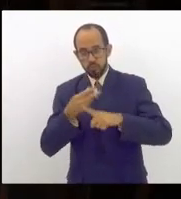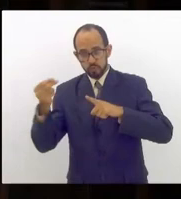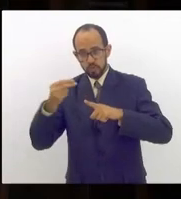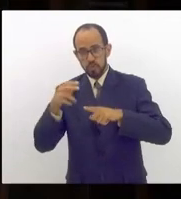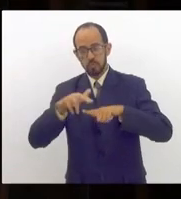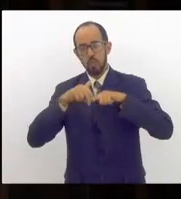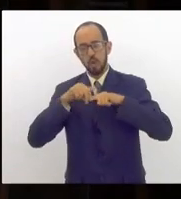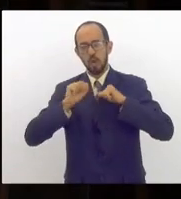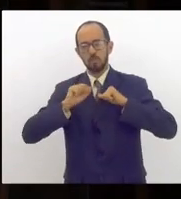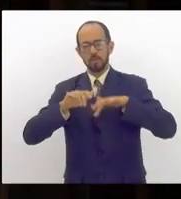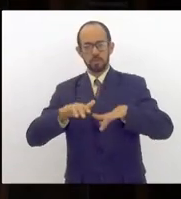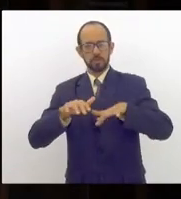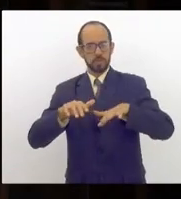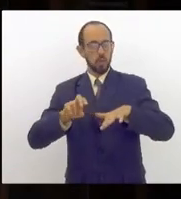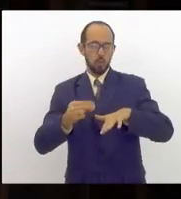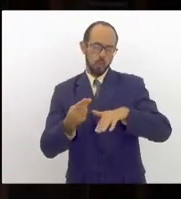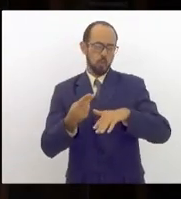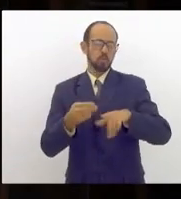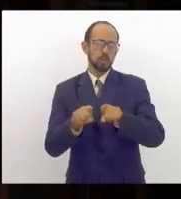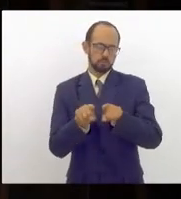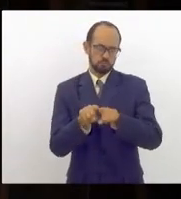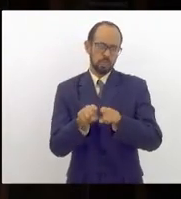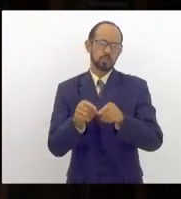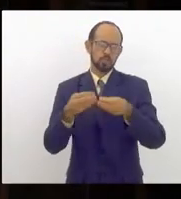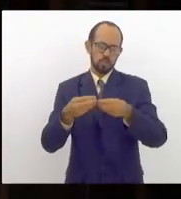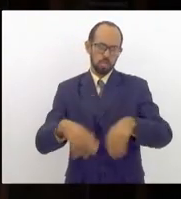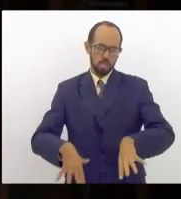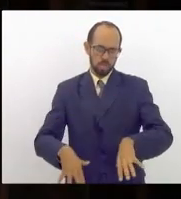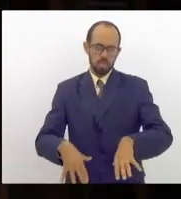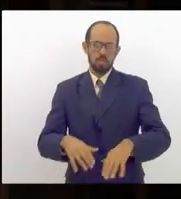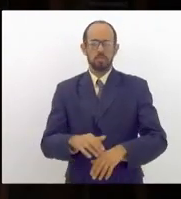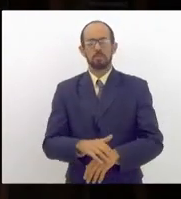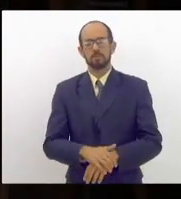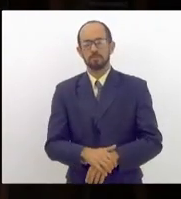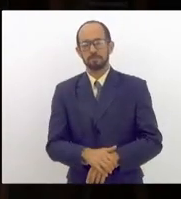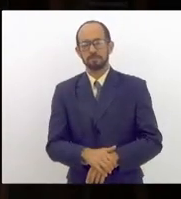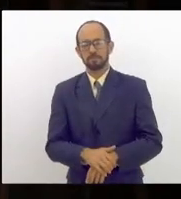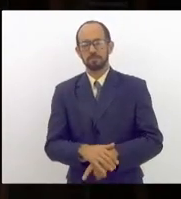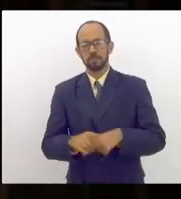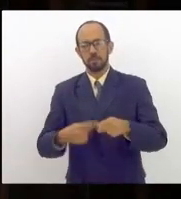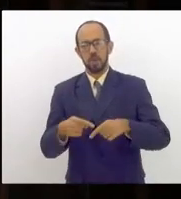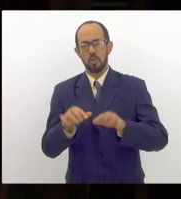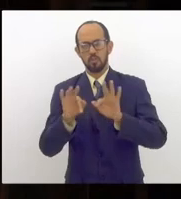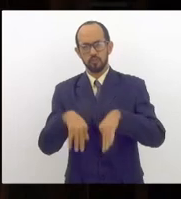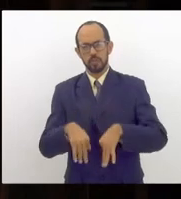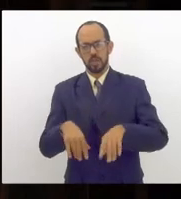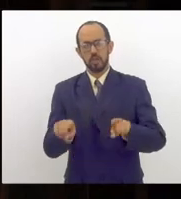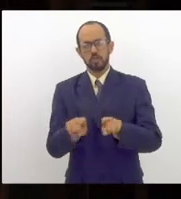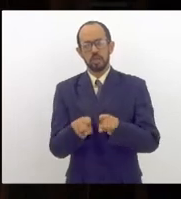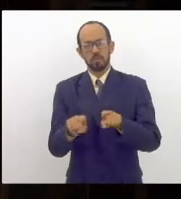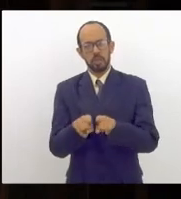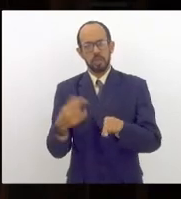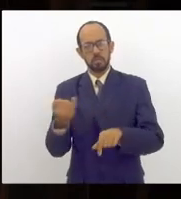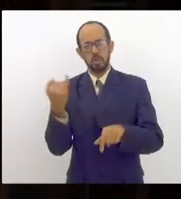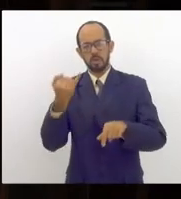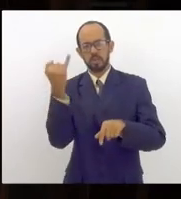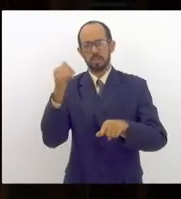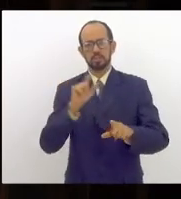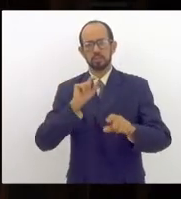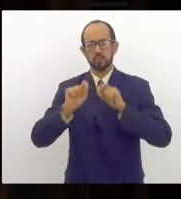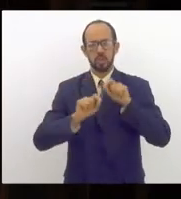se não teria sido destruída também né e por último né mas não menos importante